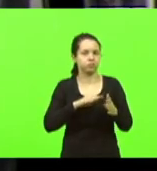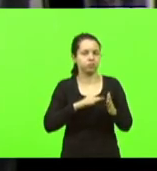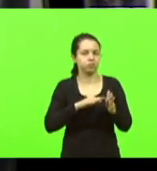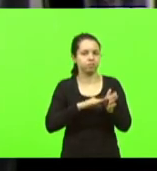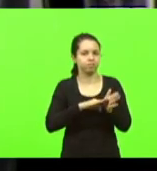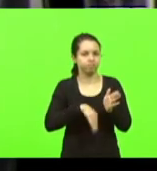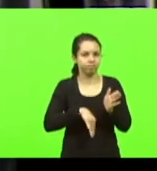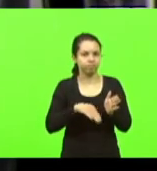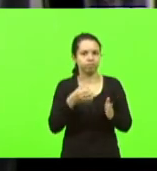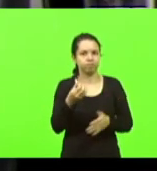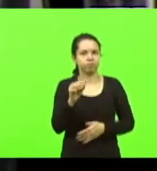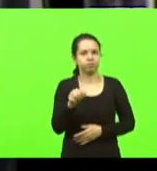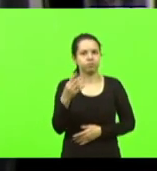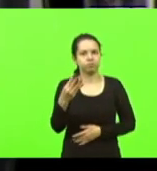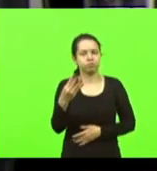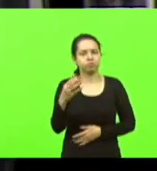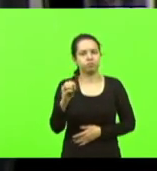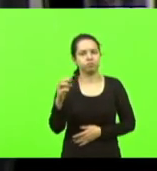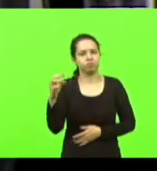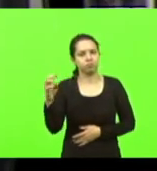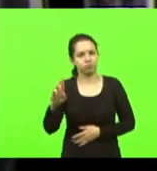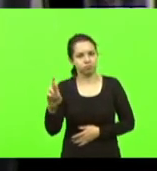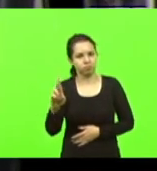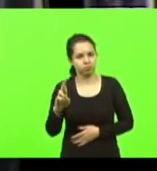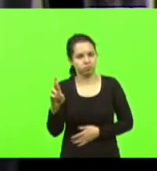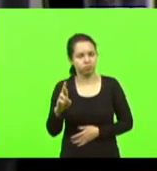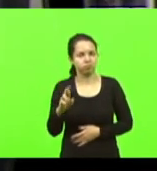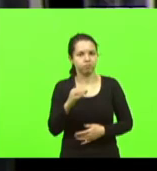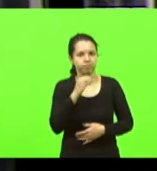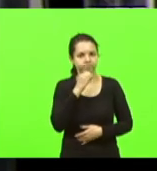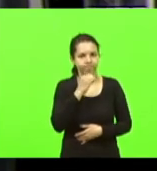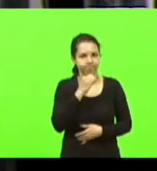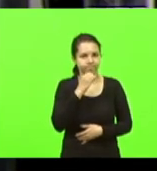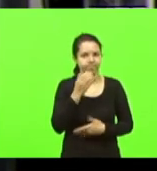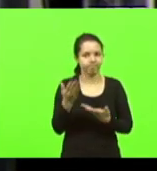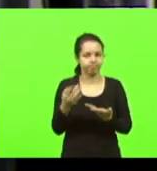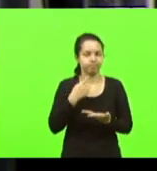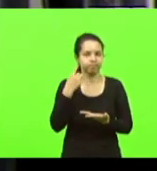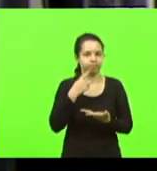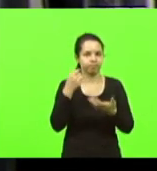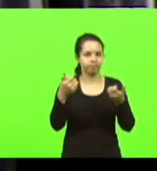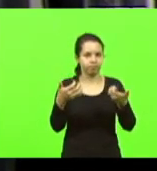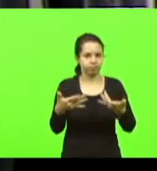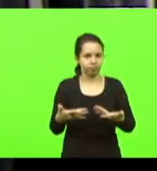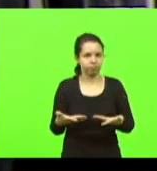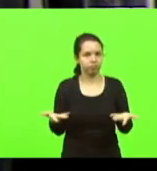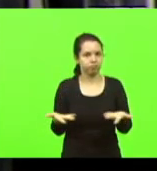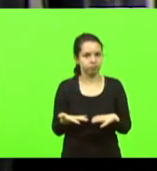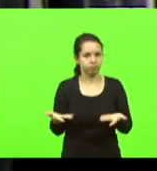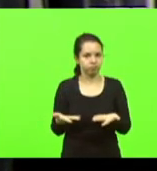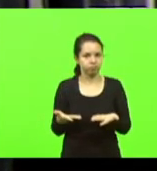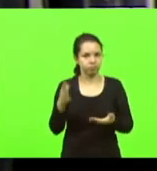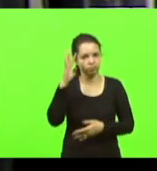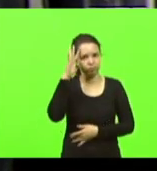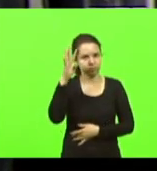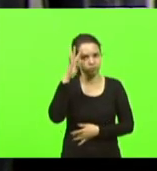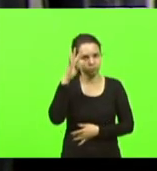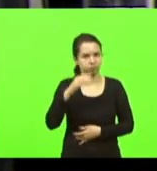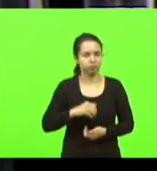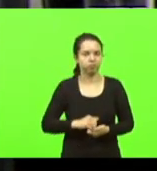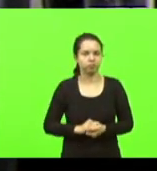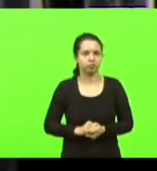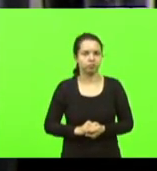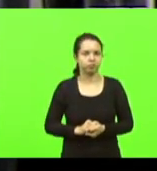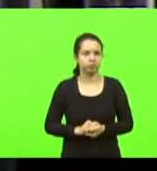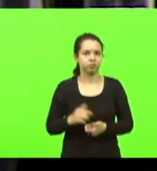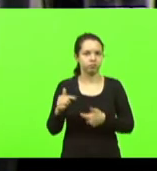utilizando esse exemplo que a que a nobre deputada acabou de trazer imagine o